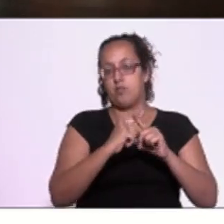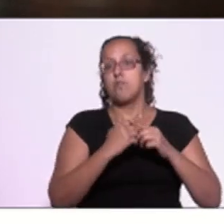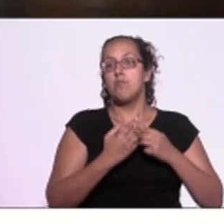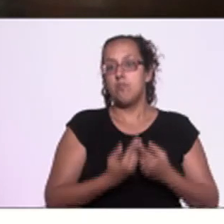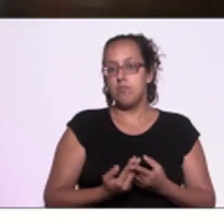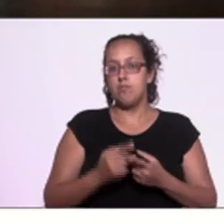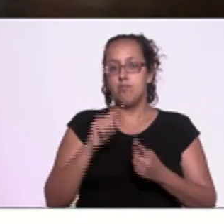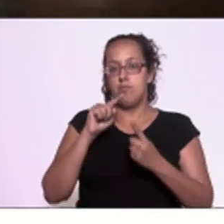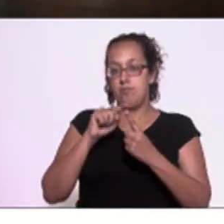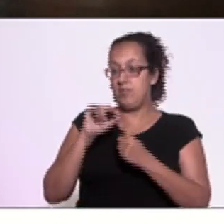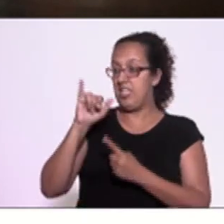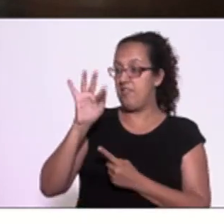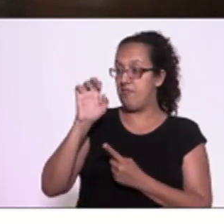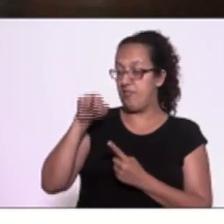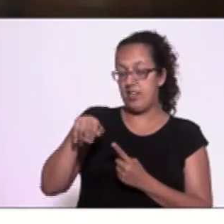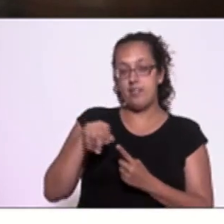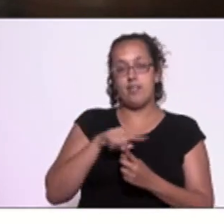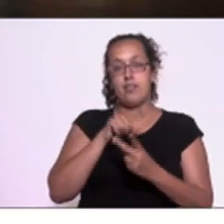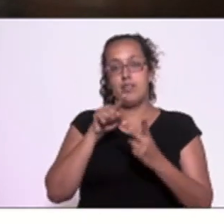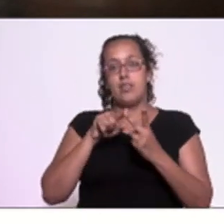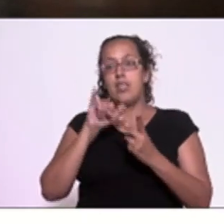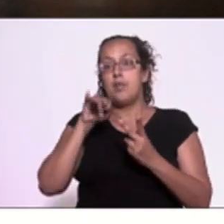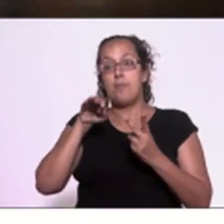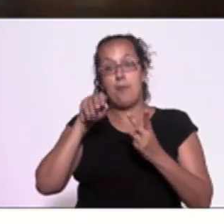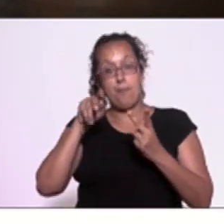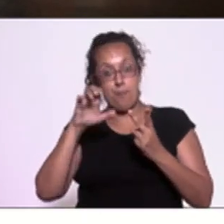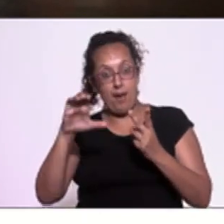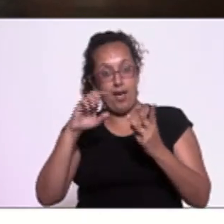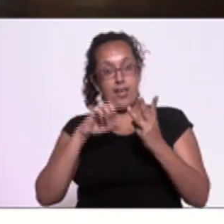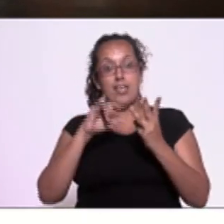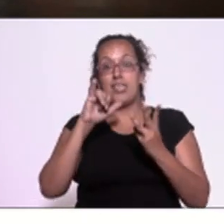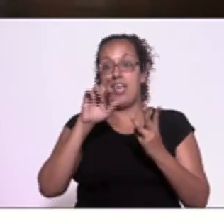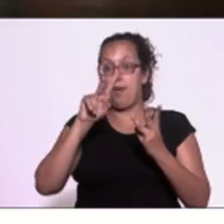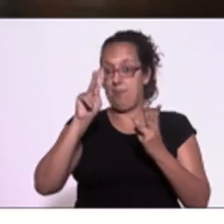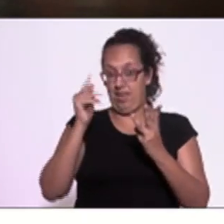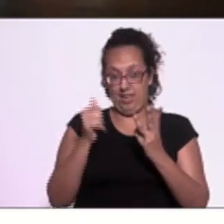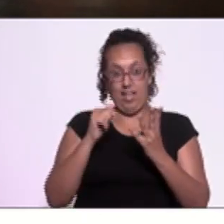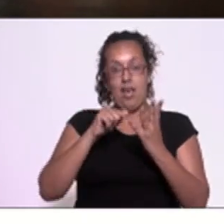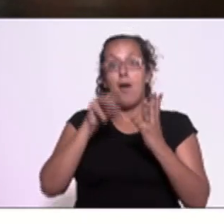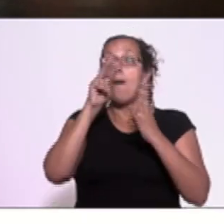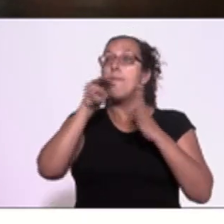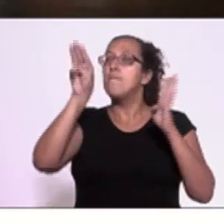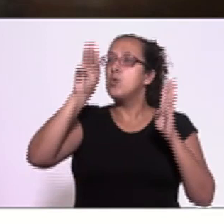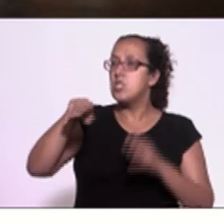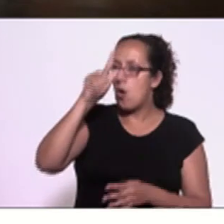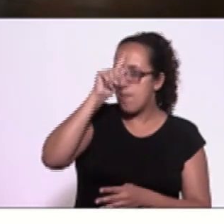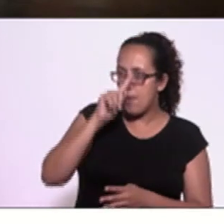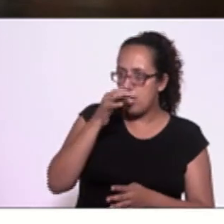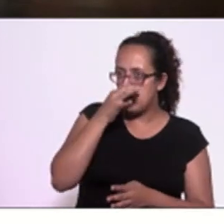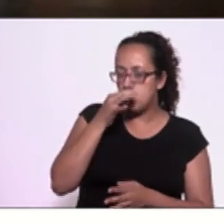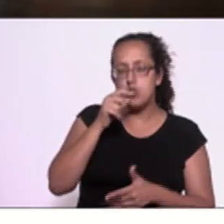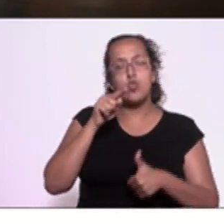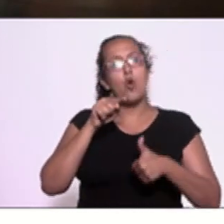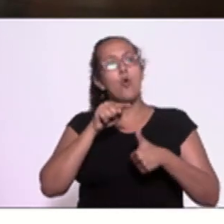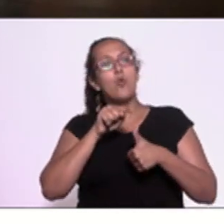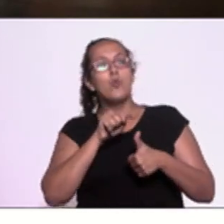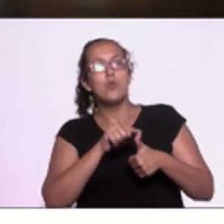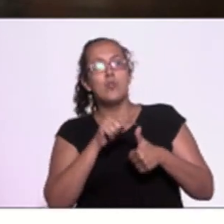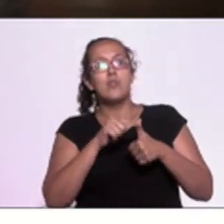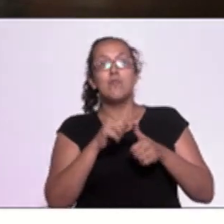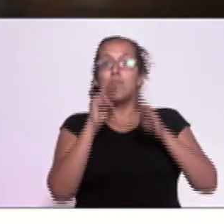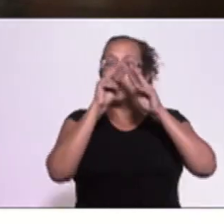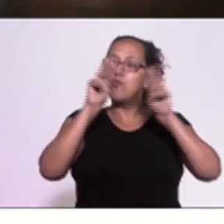como IFAM, INEPAC, IRPH, Museu da Imagem e do Som, Superintendência